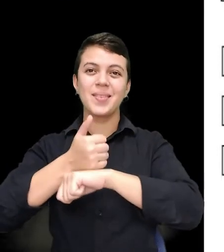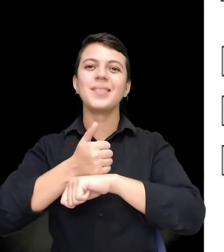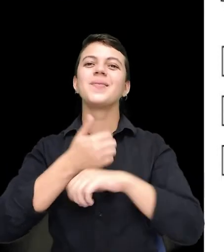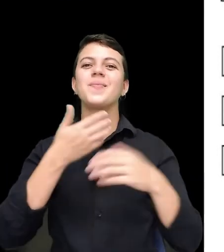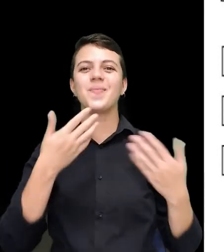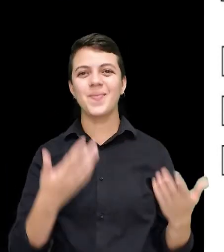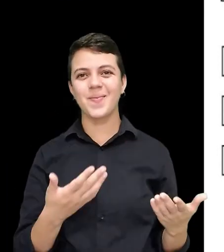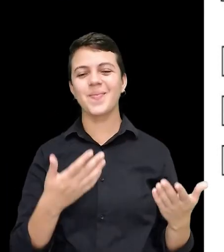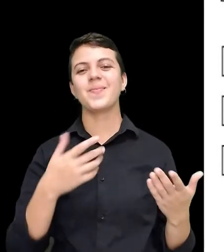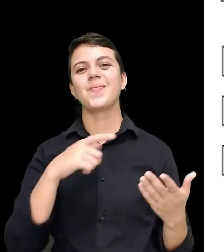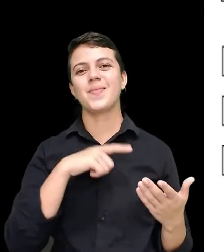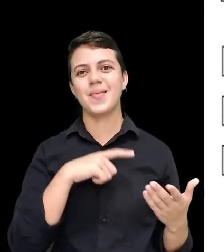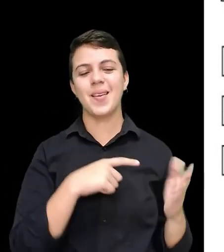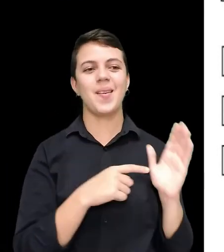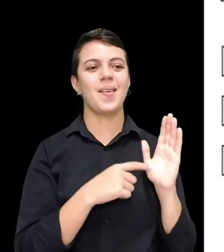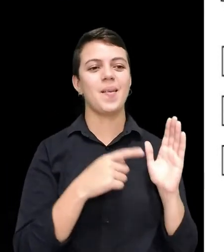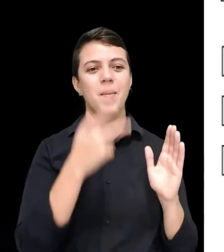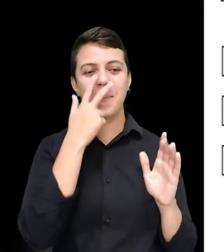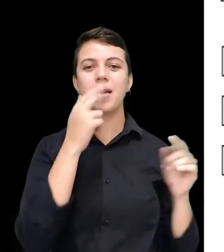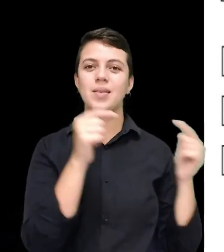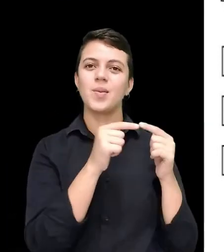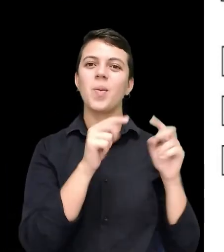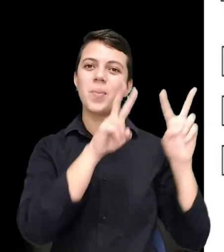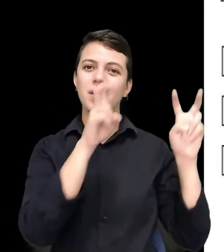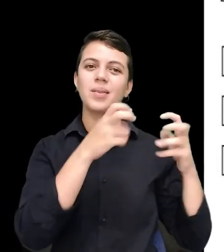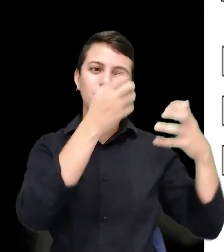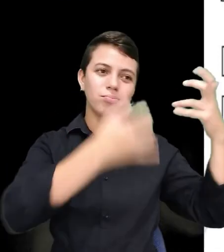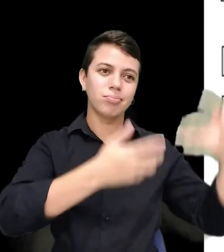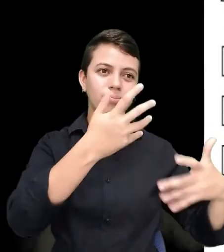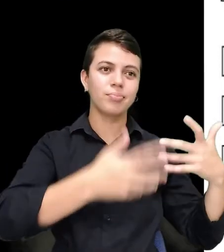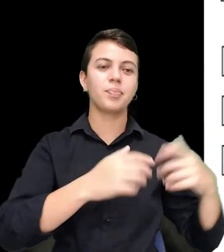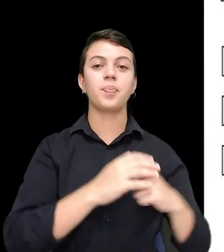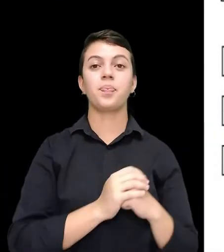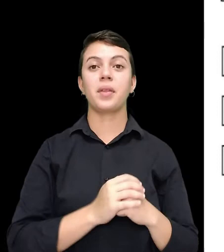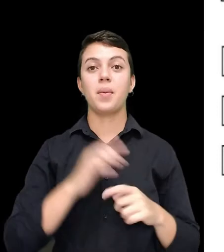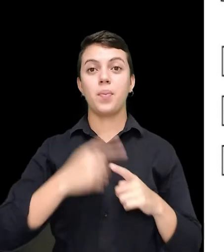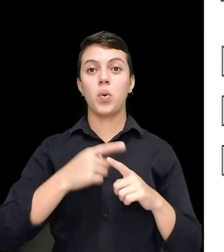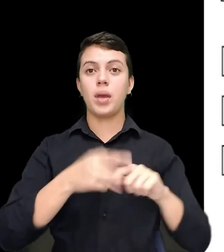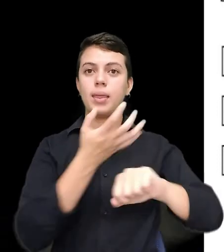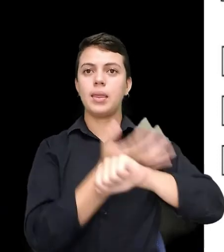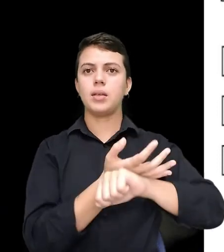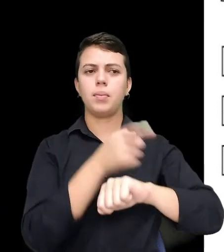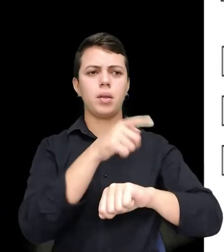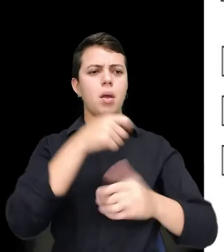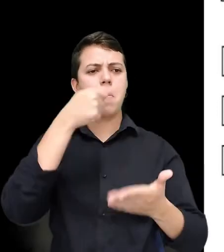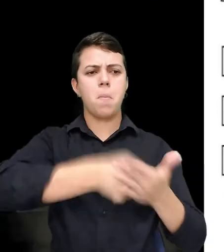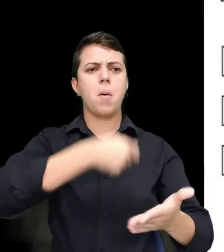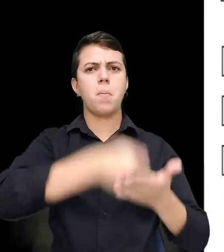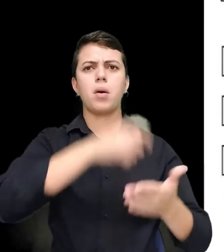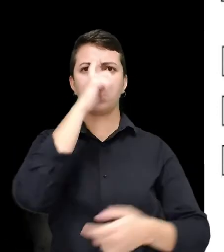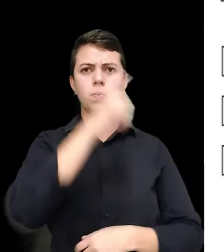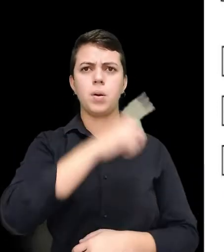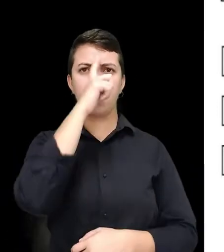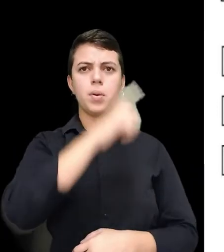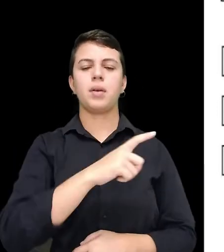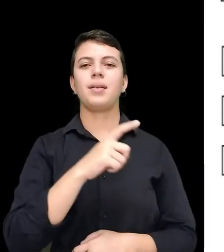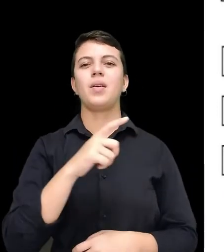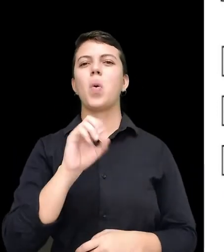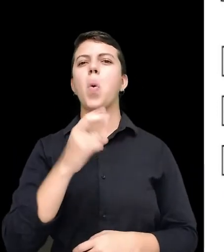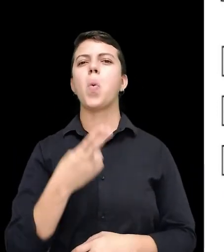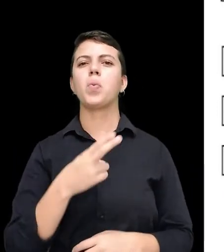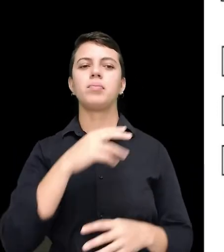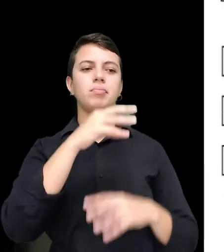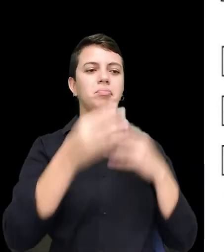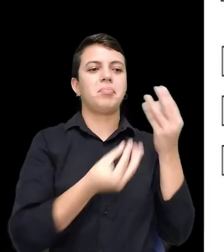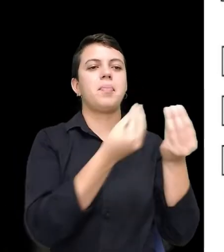disciplina para o aluno, ela nunca é imposta, nem no caso não necessita aí de prêmios,